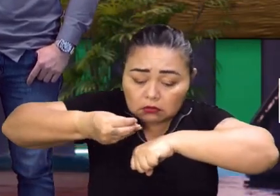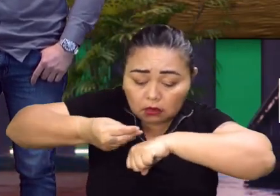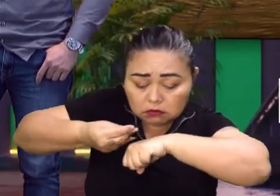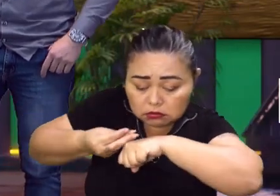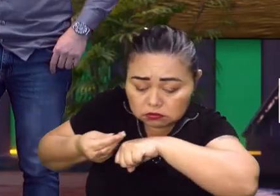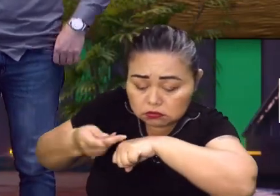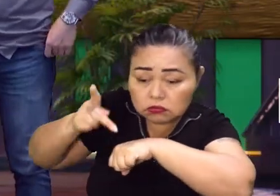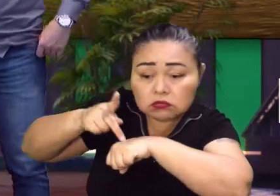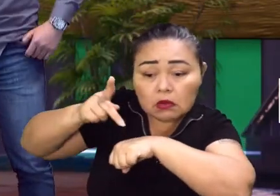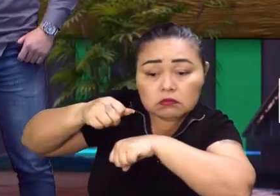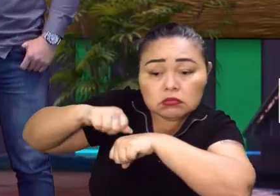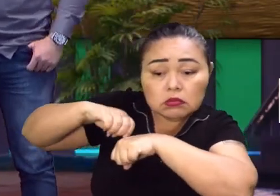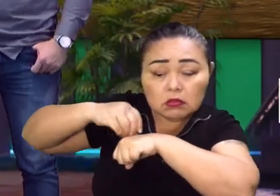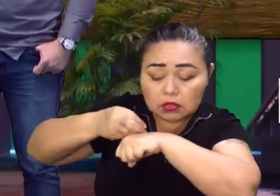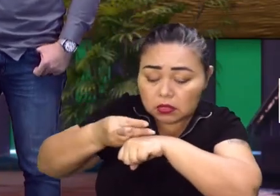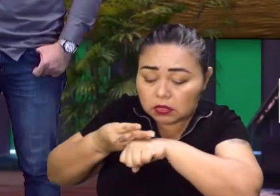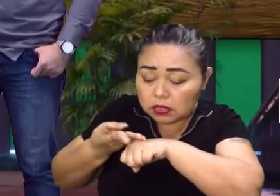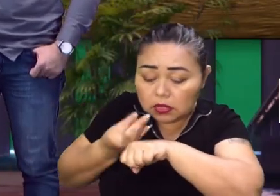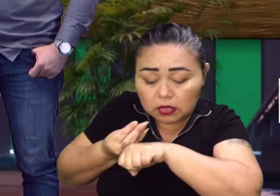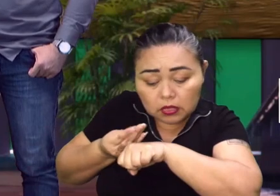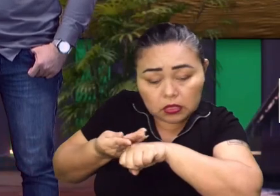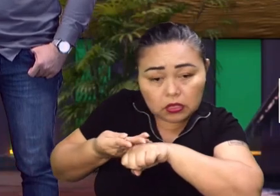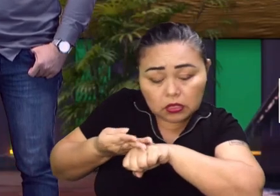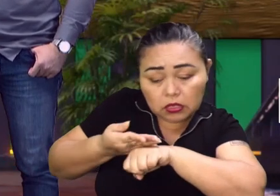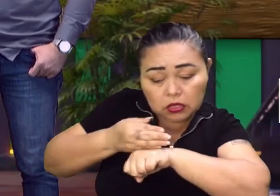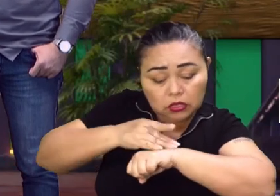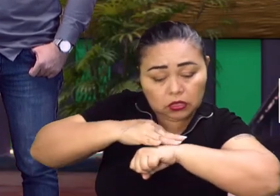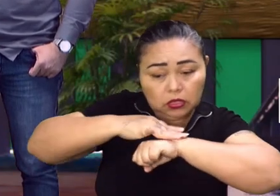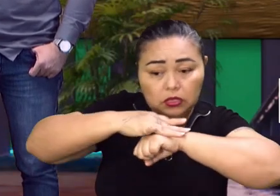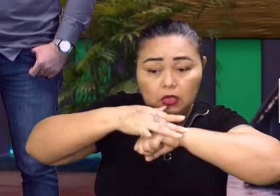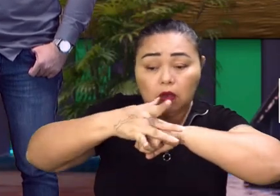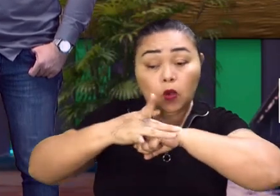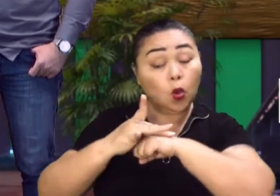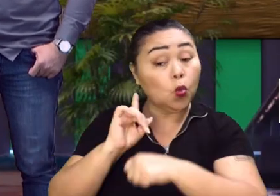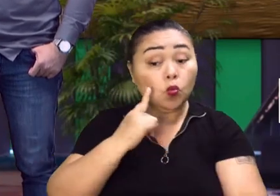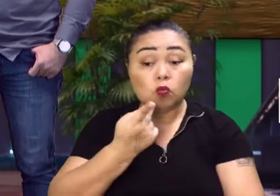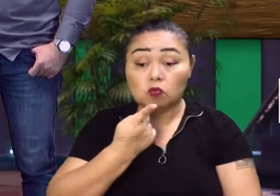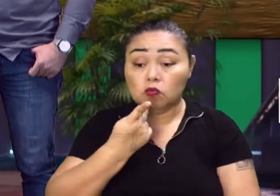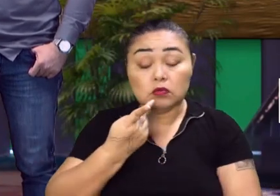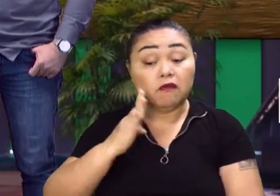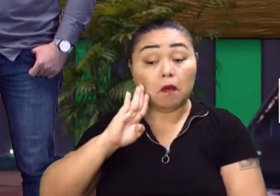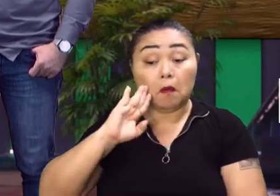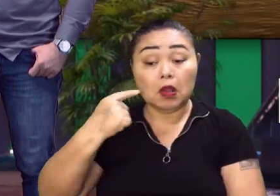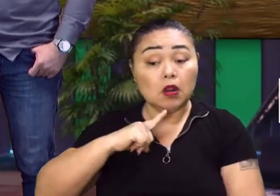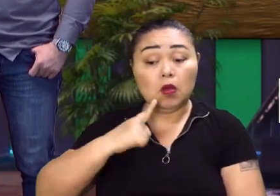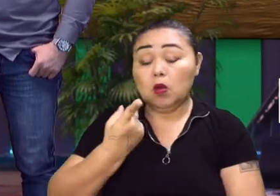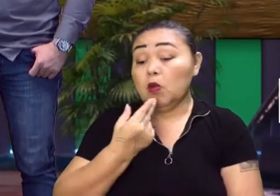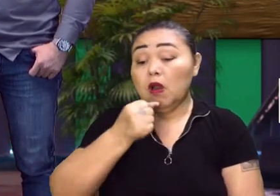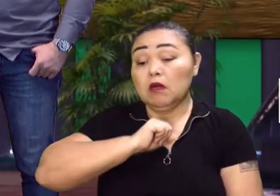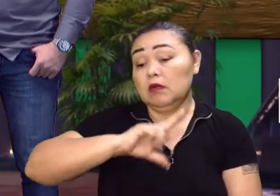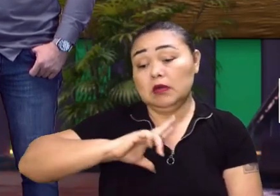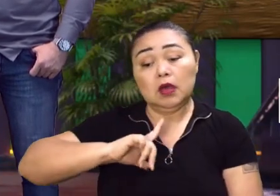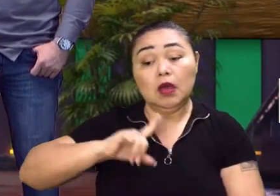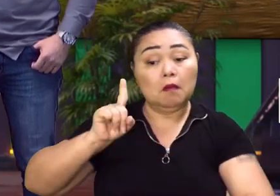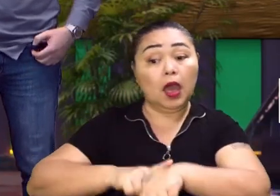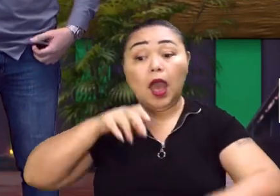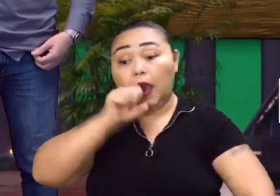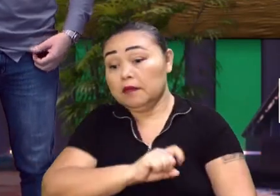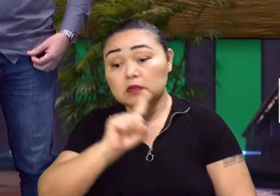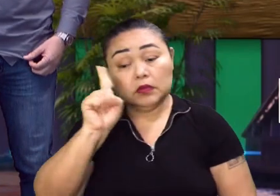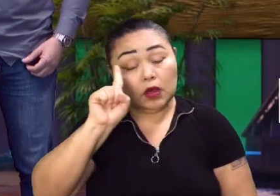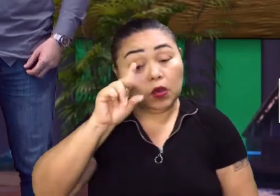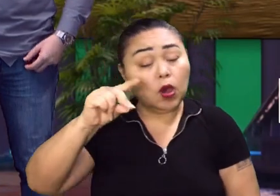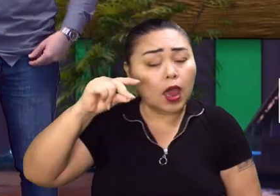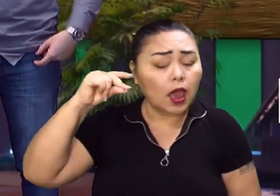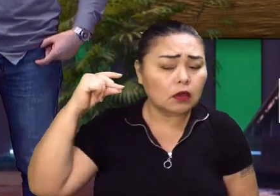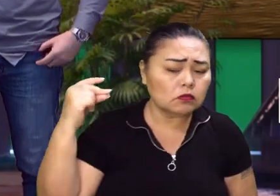vai se decompondo e em milhões de anos não tô falando de uma hora para outra como sorvete não hein milhões e milhões de anos